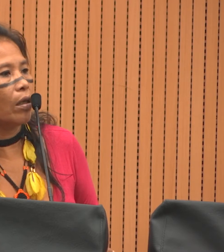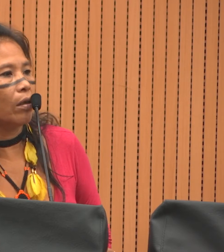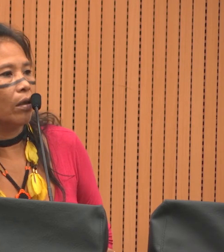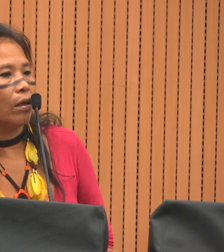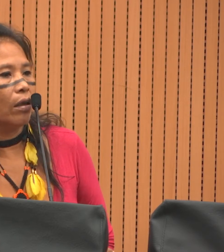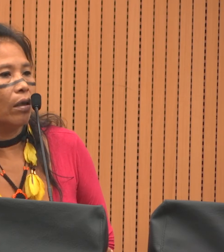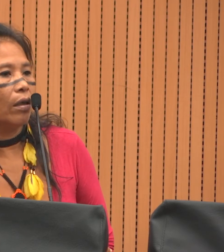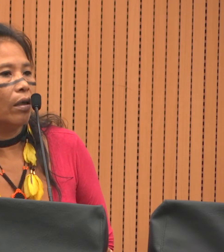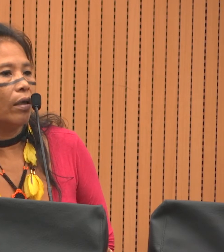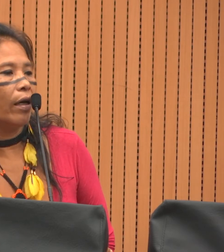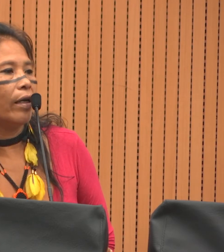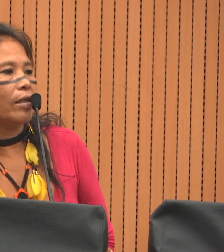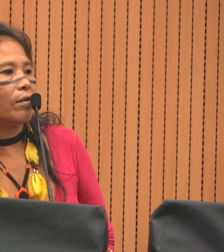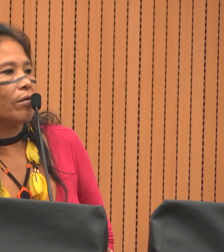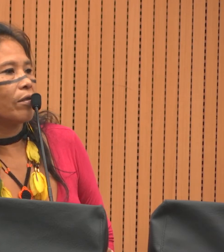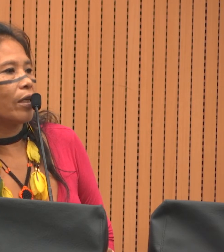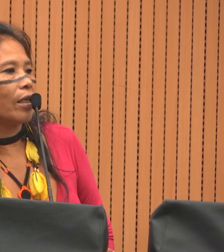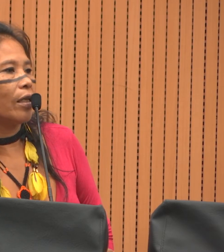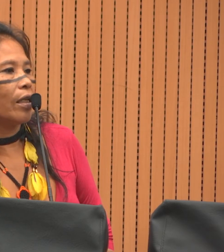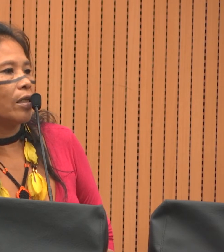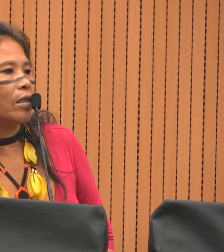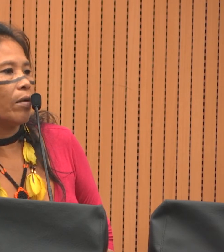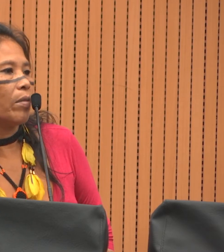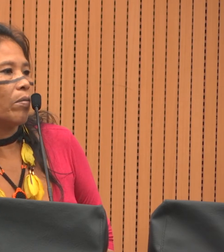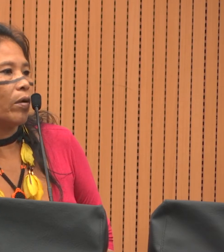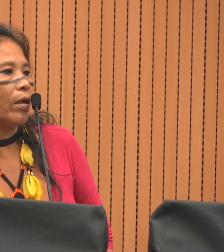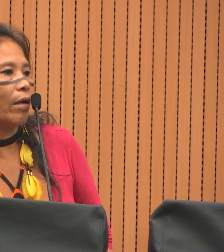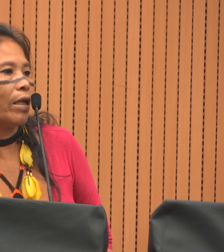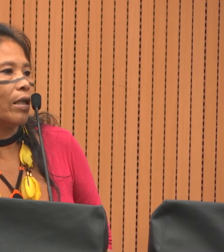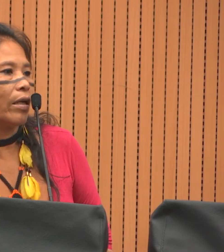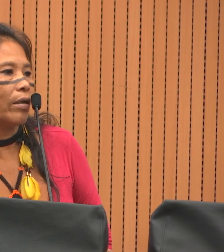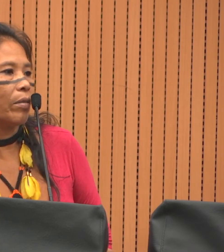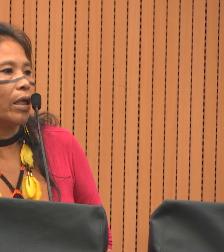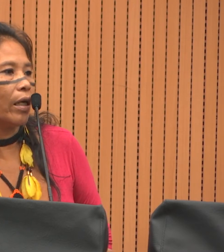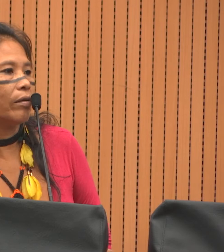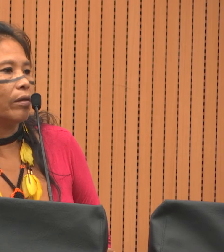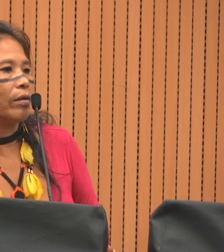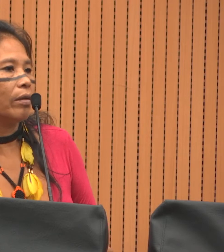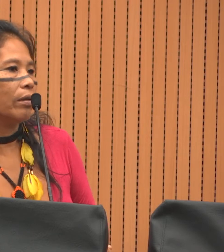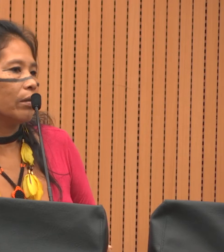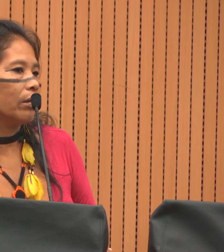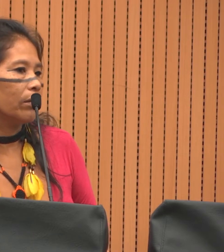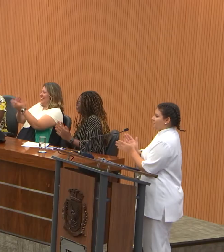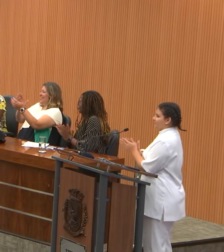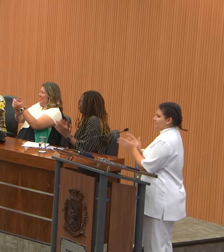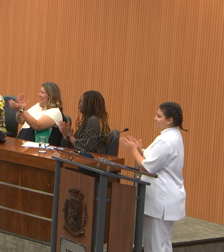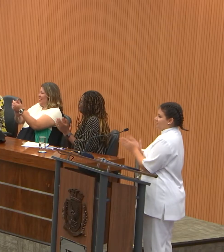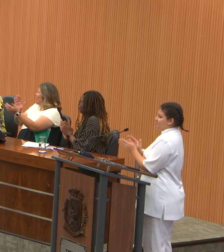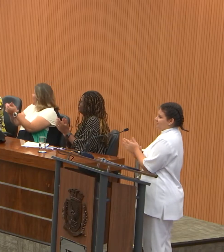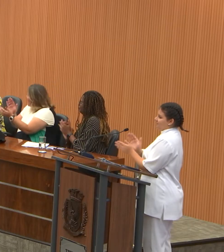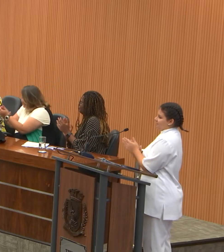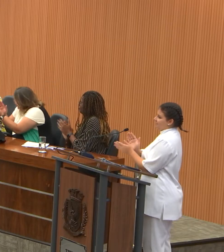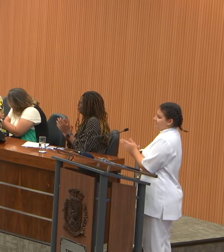também, né? E é isso, eu só queria agradecer mesmo. Aí até. Obrigada.